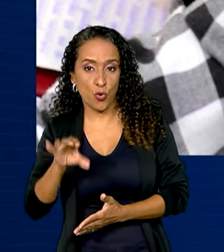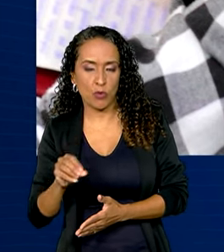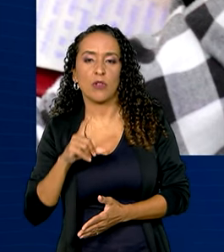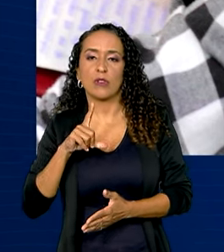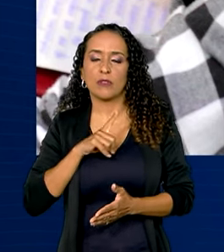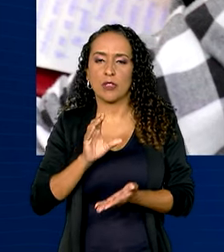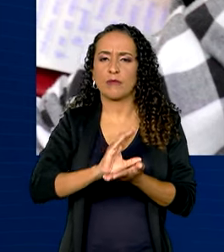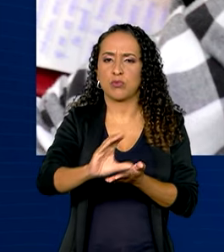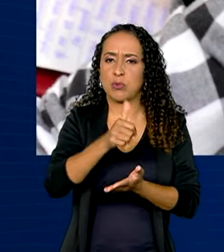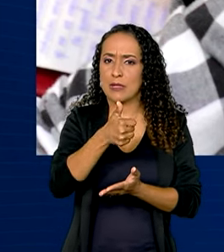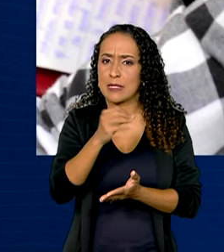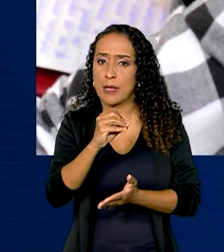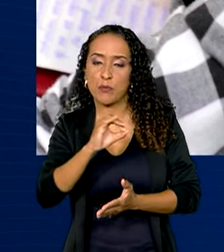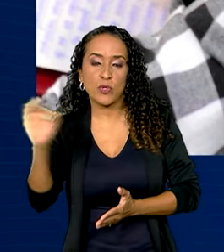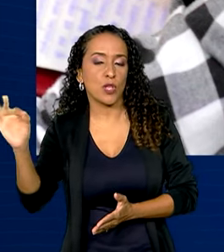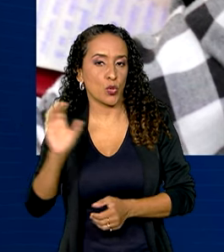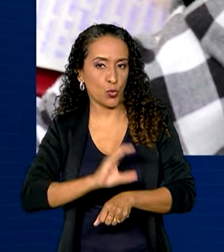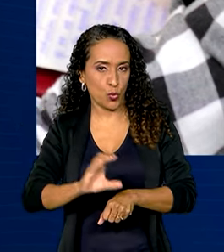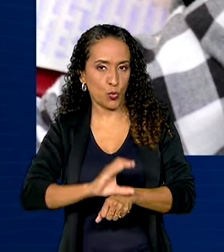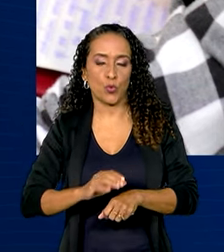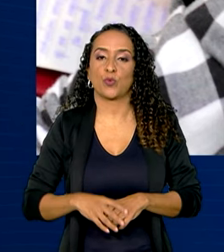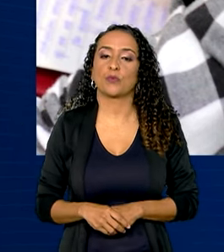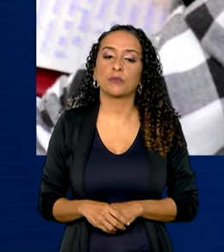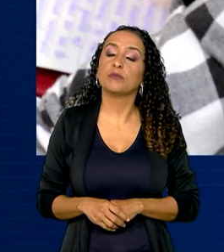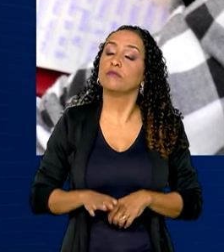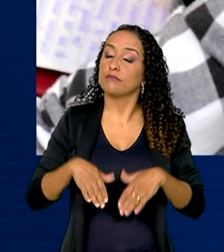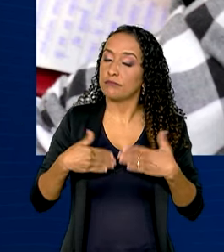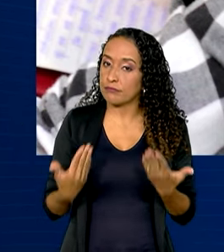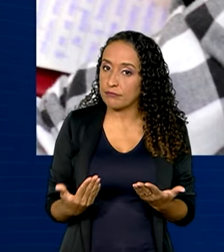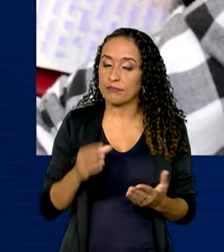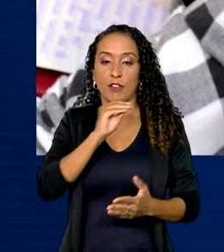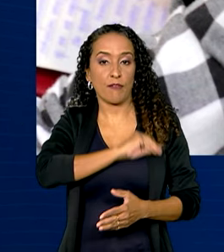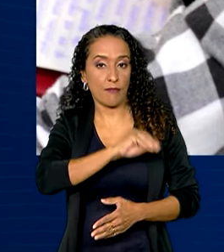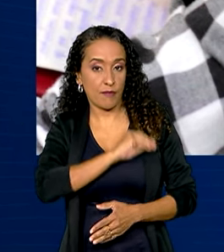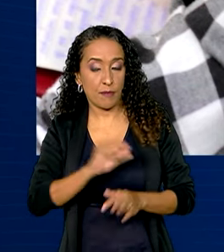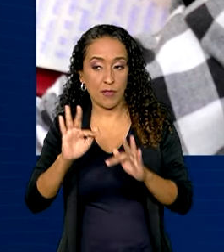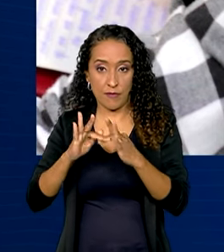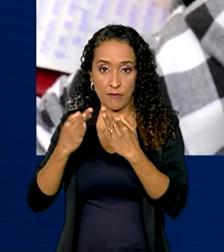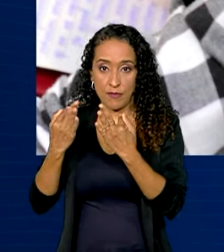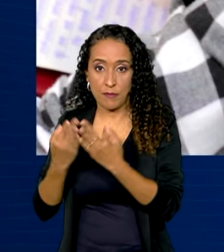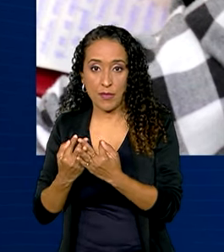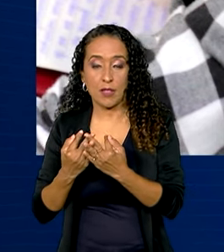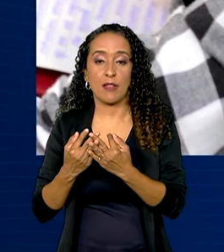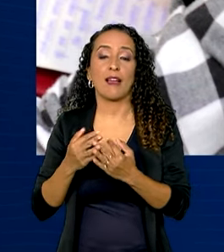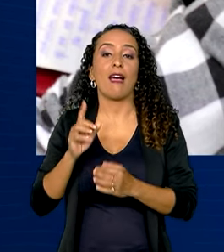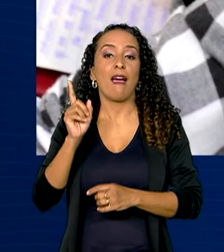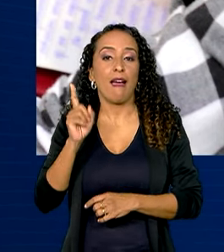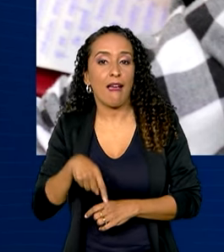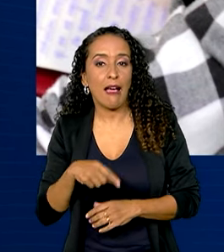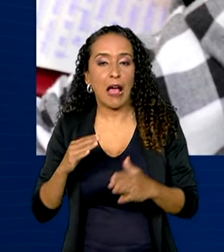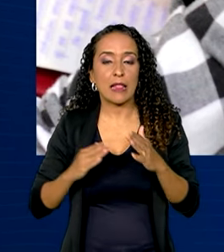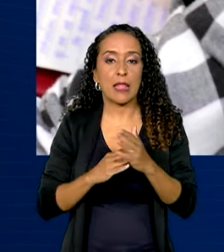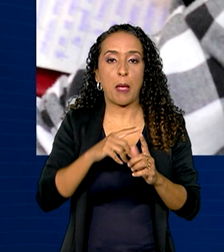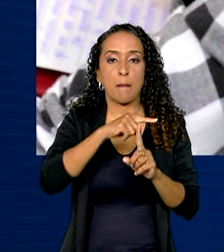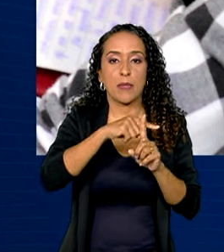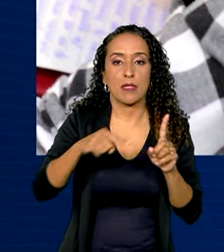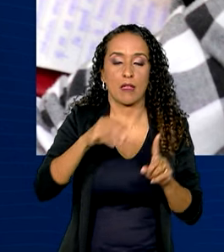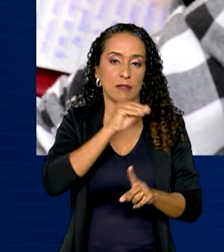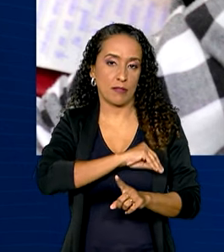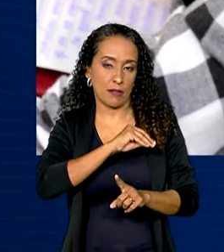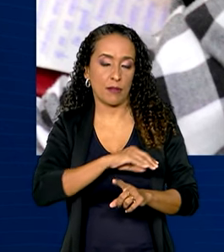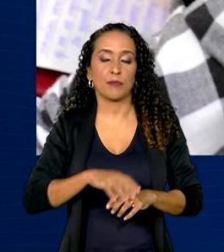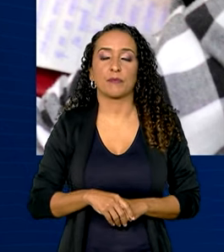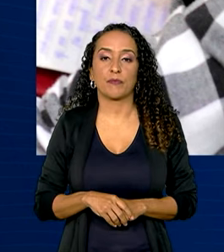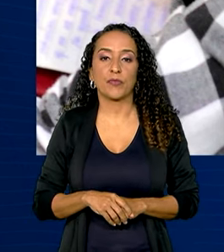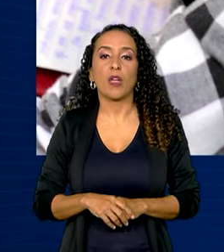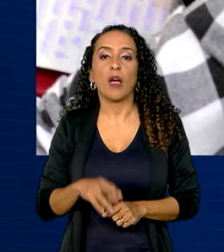até 100% do curso. Neste caso, a renda familiar per capita deve ser de até 0,5 salário mínimo.